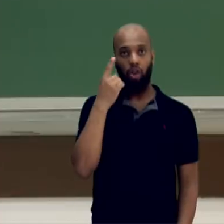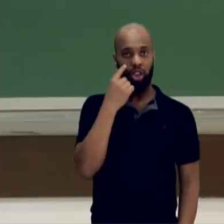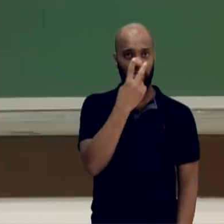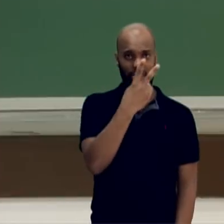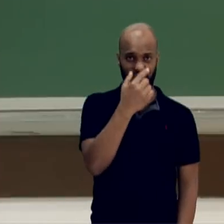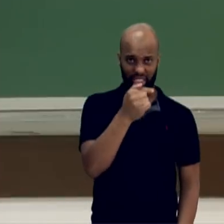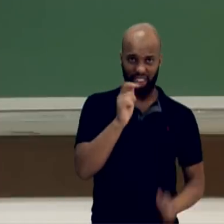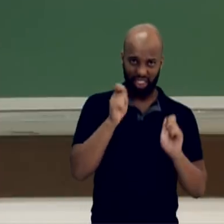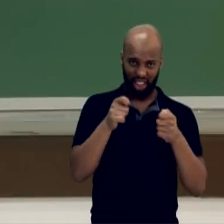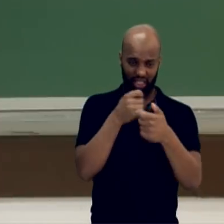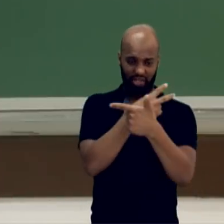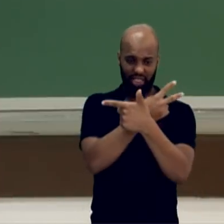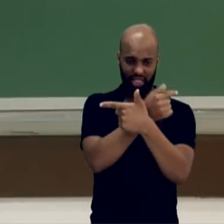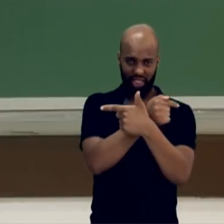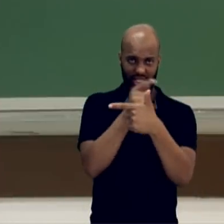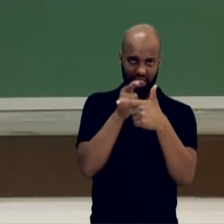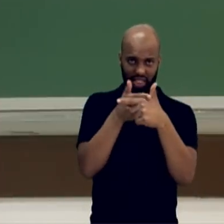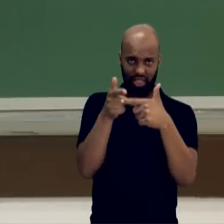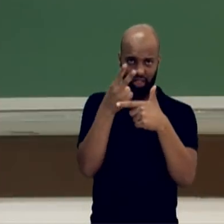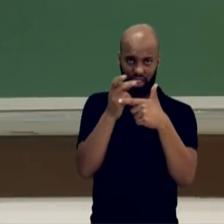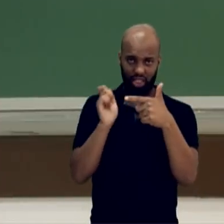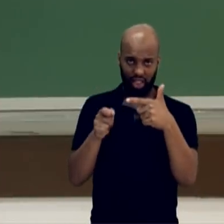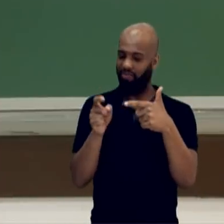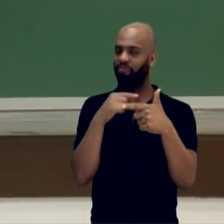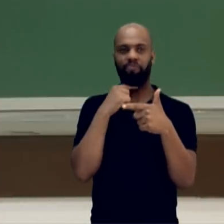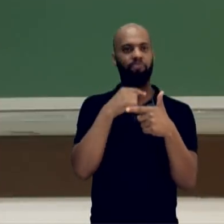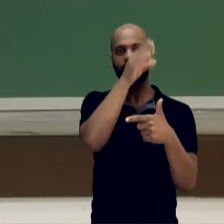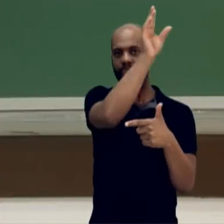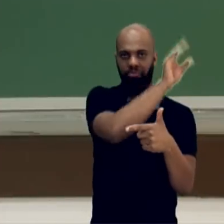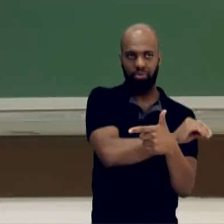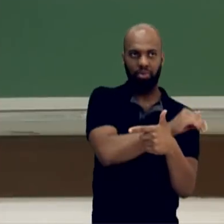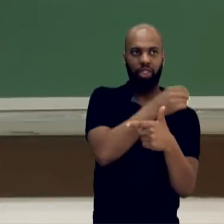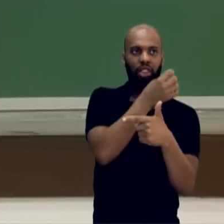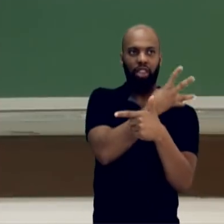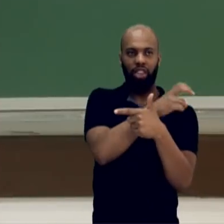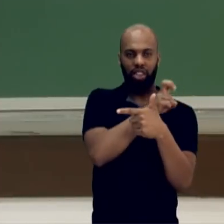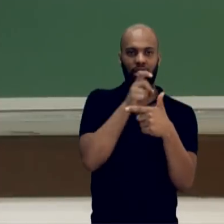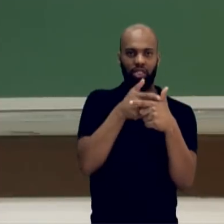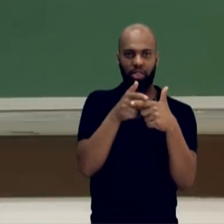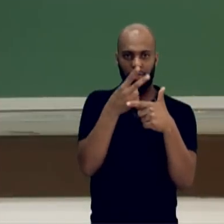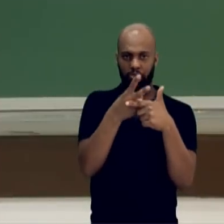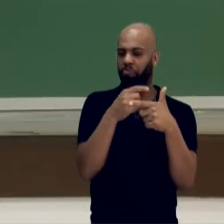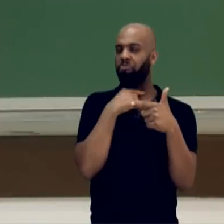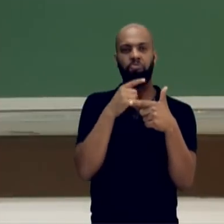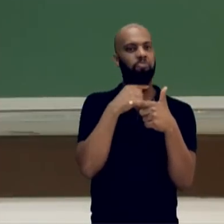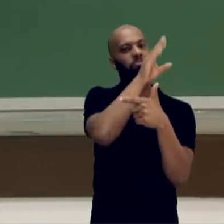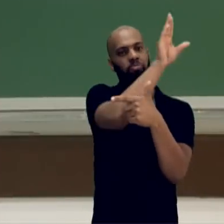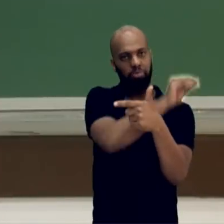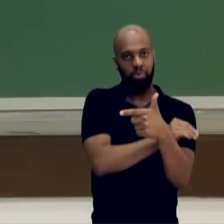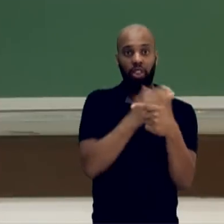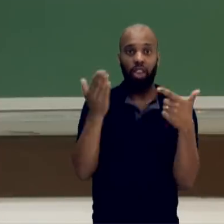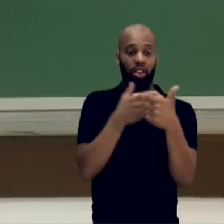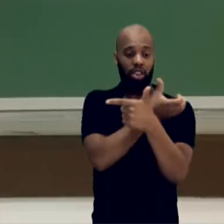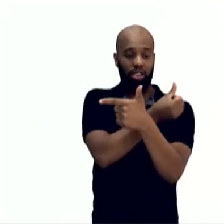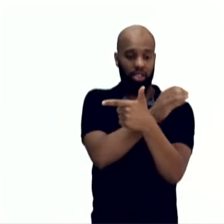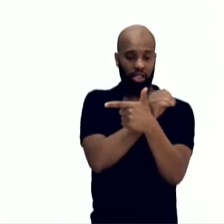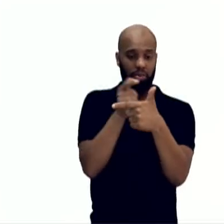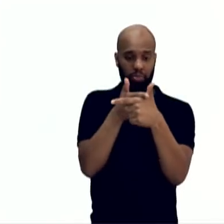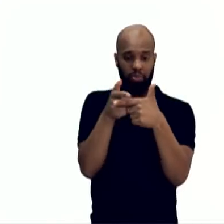abaixar. 45 também não dá, abaixa. 60 por 2 é exatamente a metade. 60 por 2,